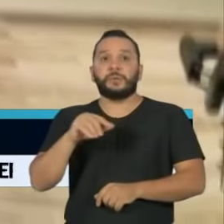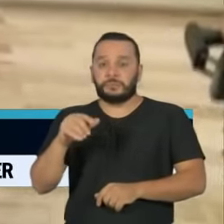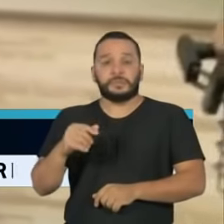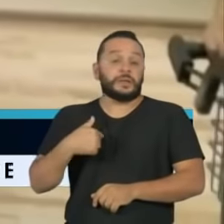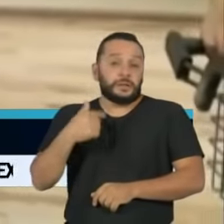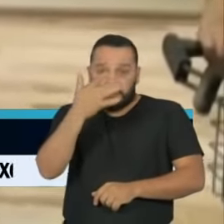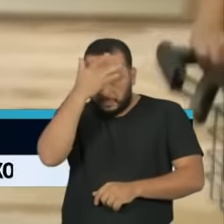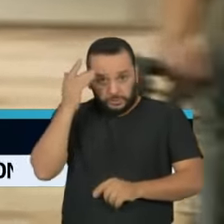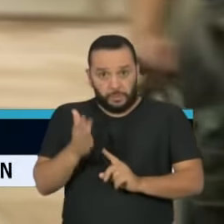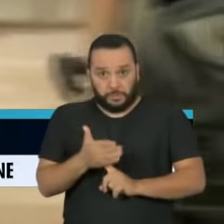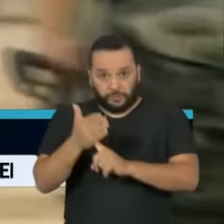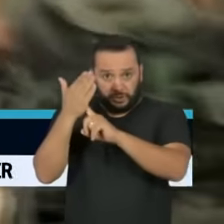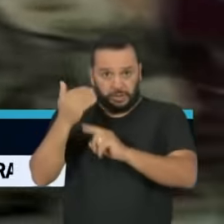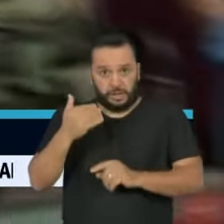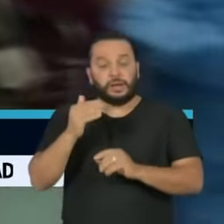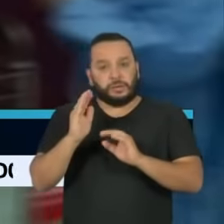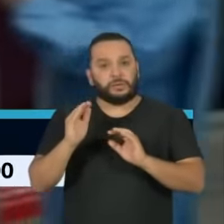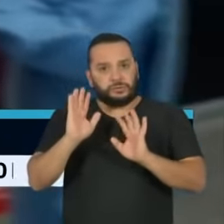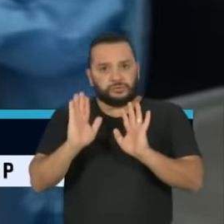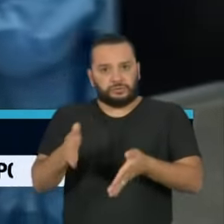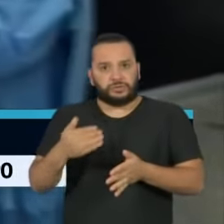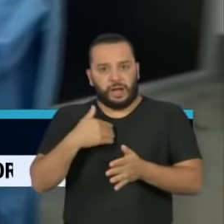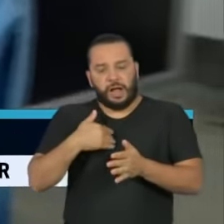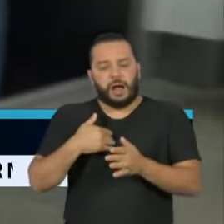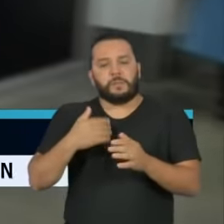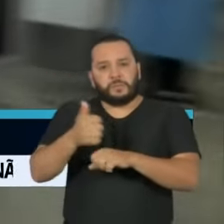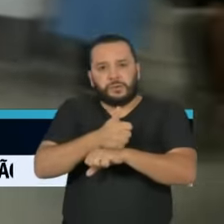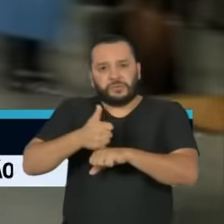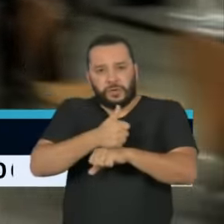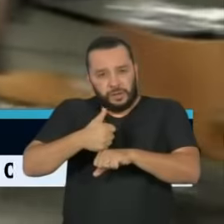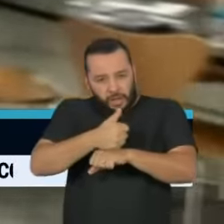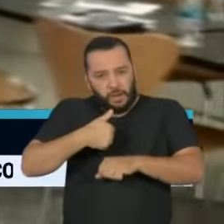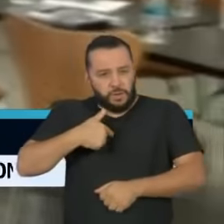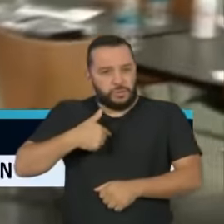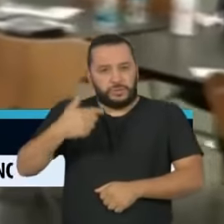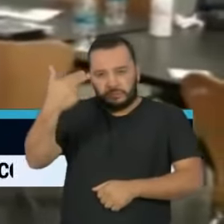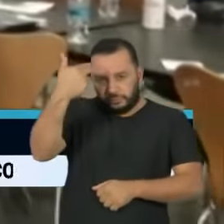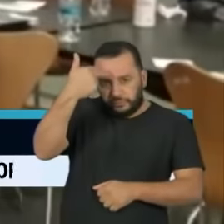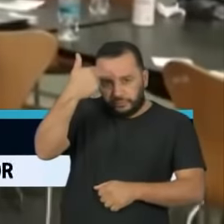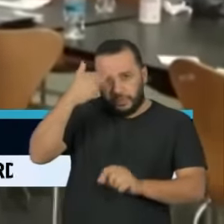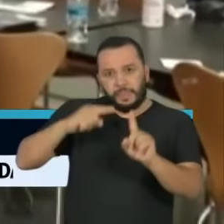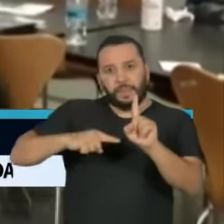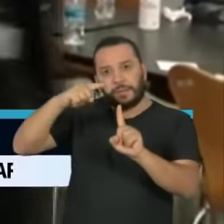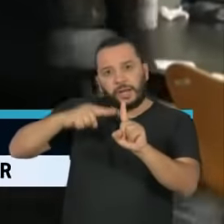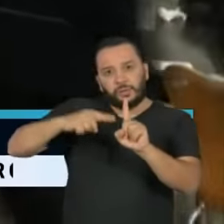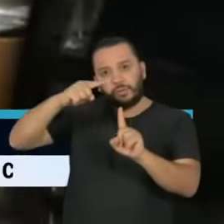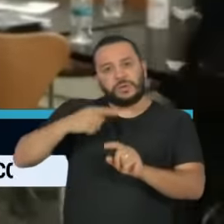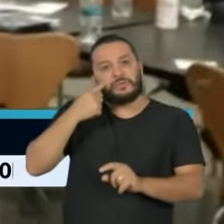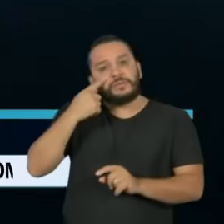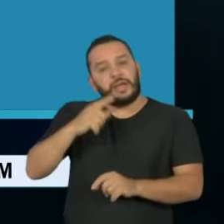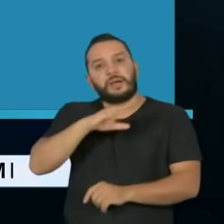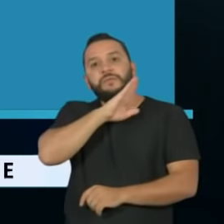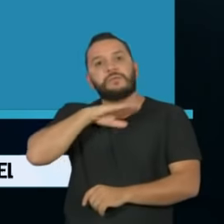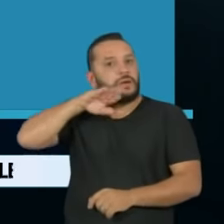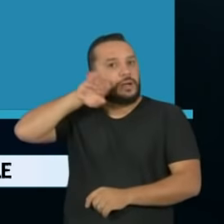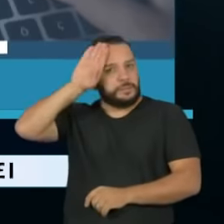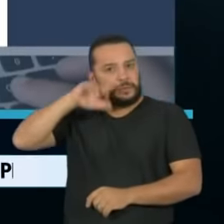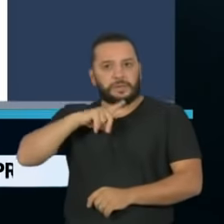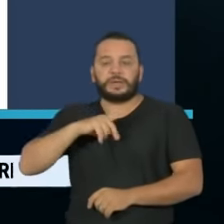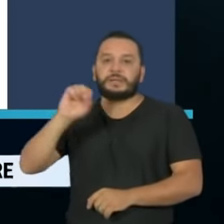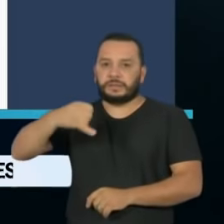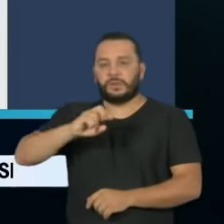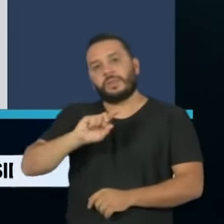Vigilância Sanitária estão medindo a temperatura de passageiros e tripulantes que chegam em voos internacionais para identificar quem está com febre. A